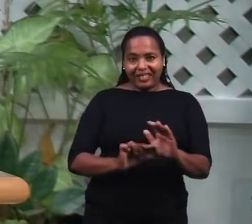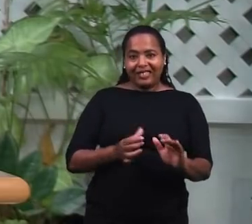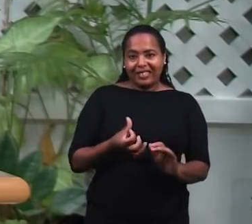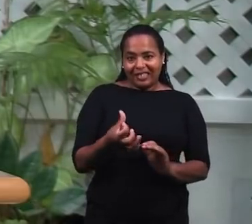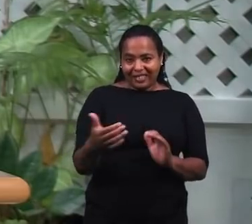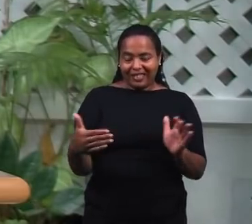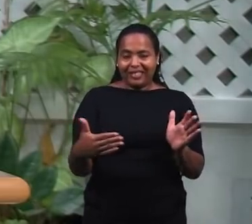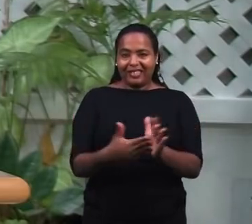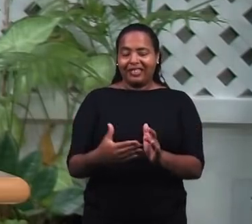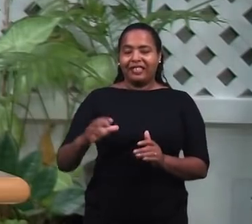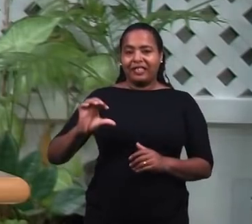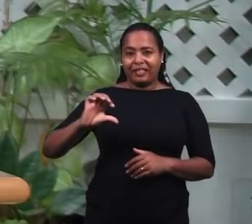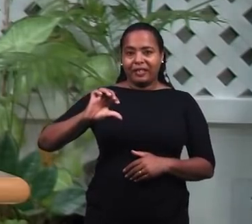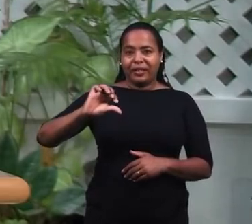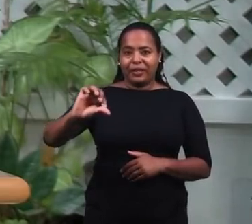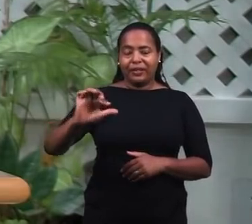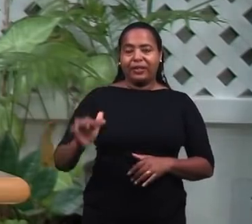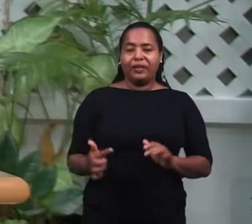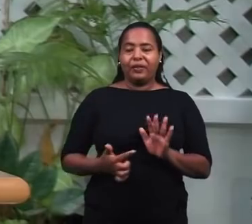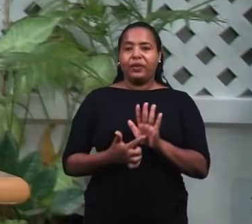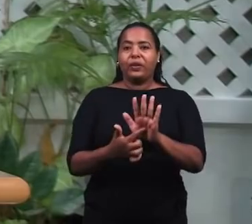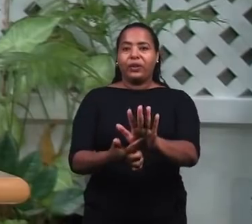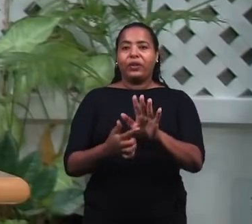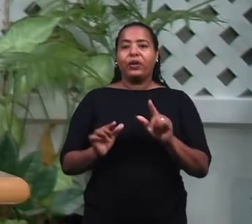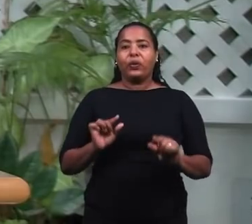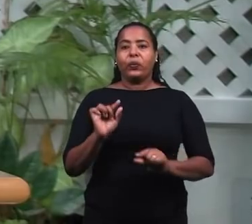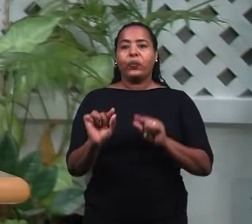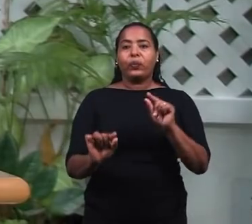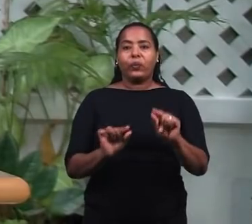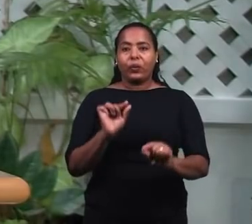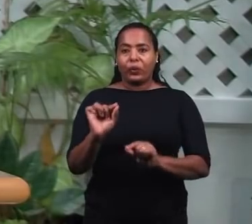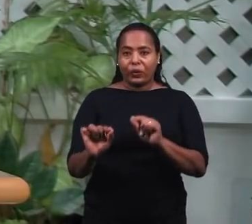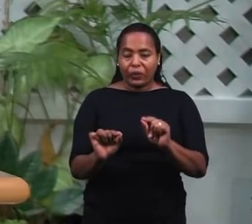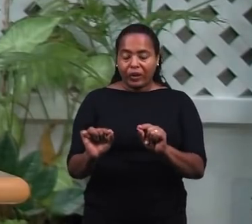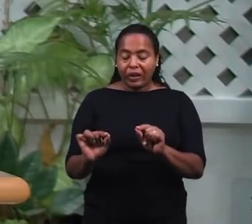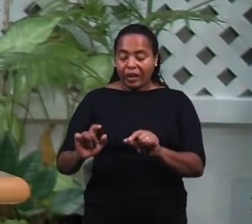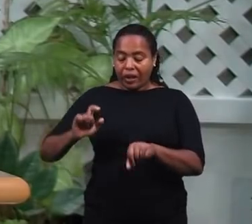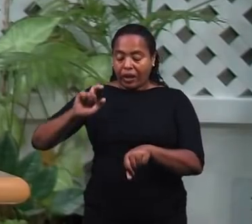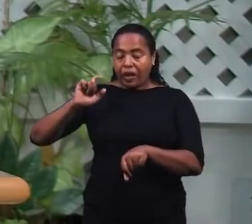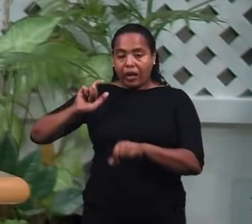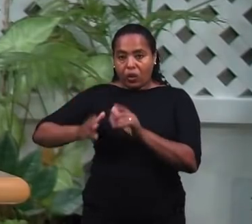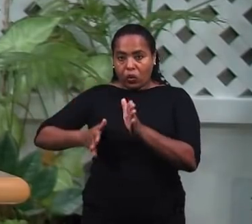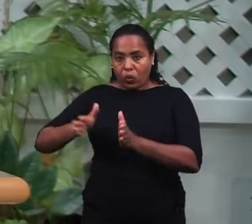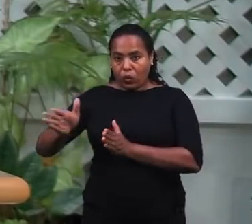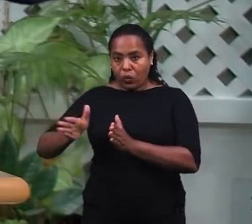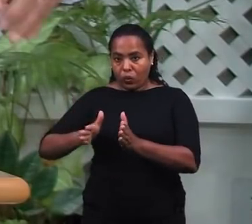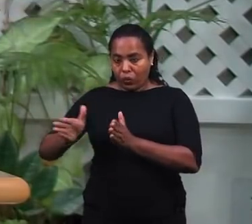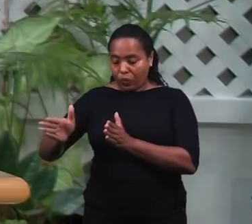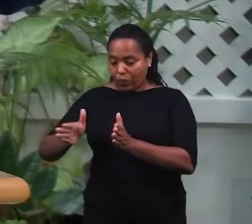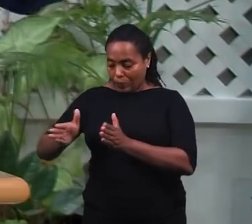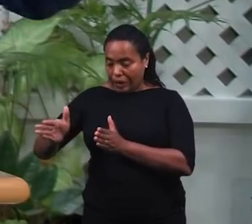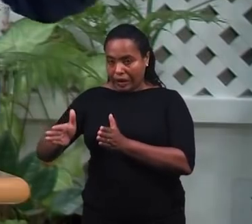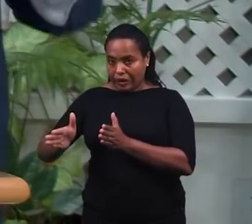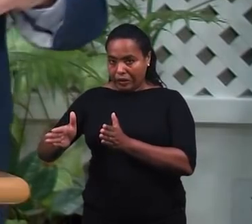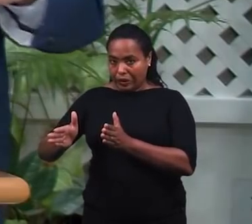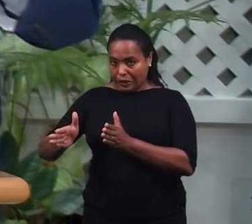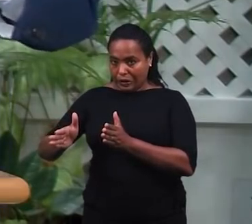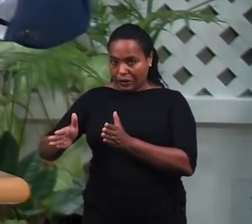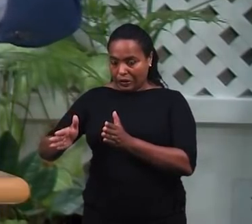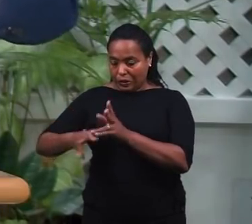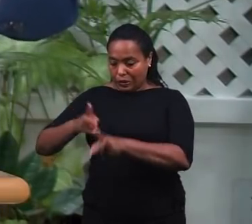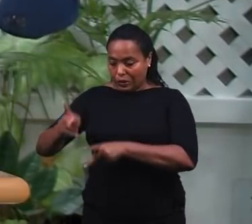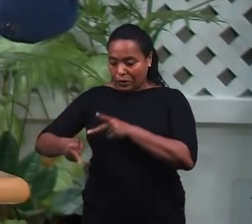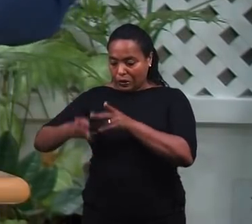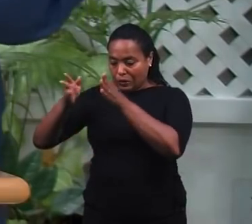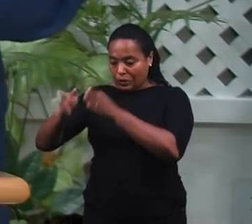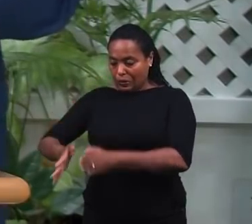9. Quando nós vamos ver esse momento da igreja que vai partir lá